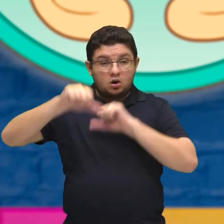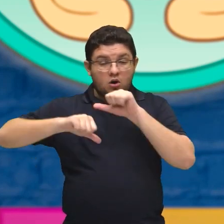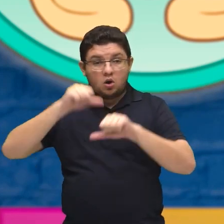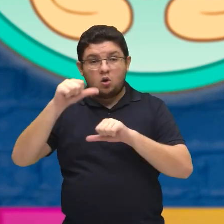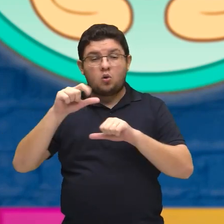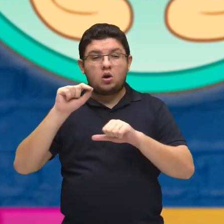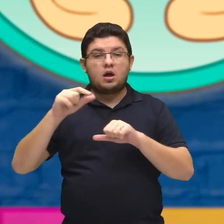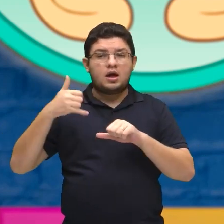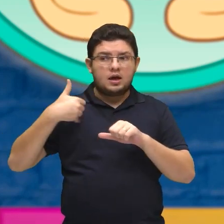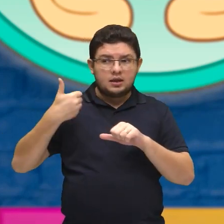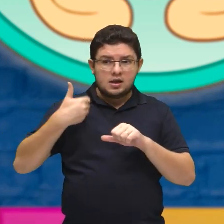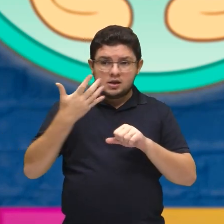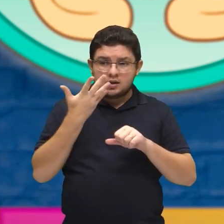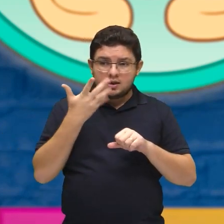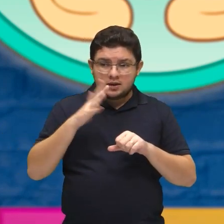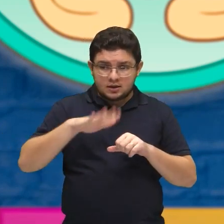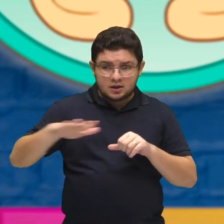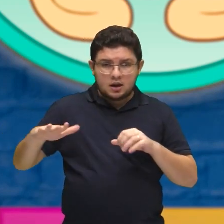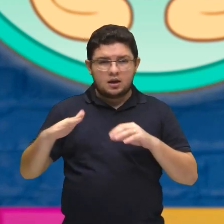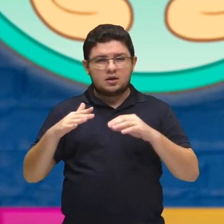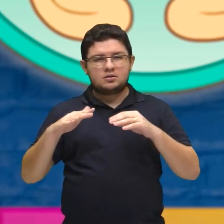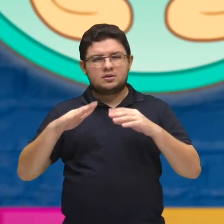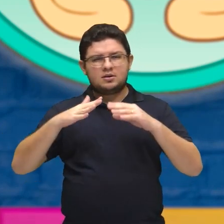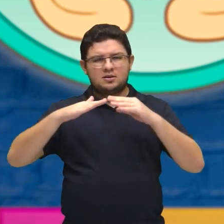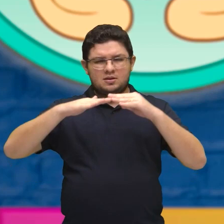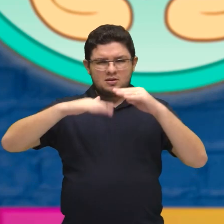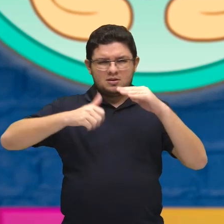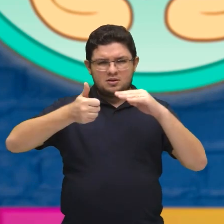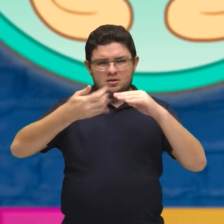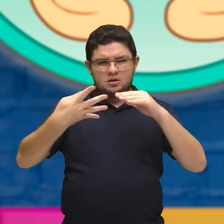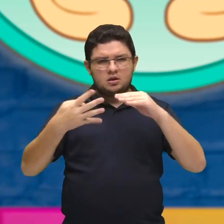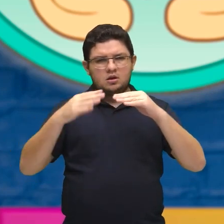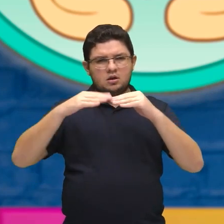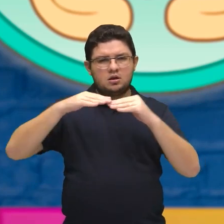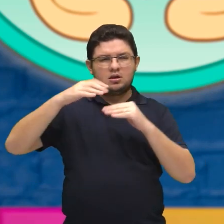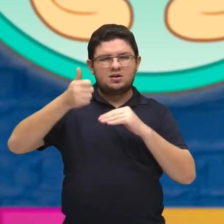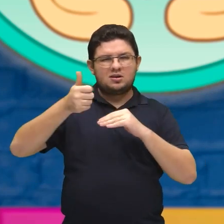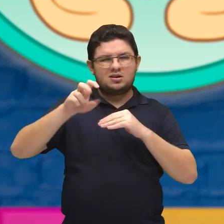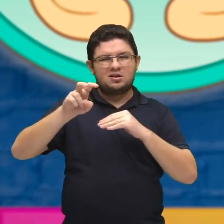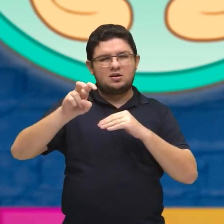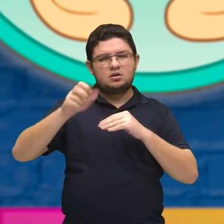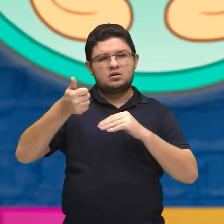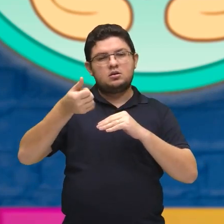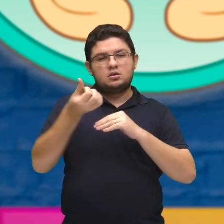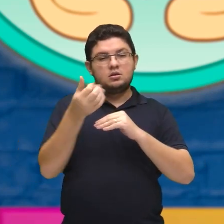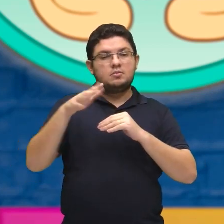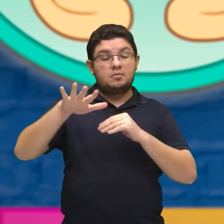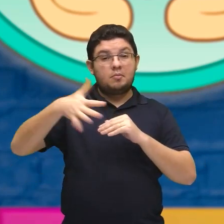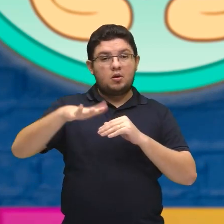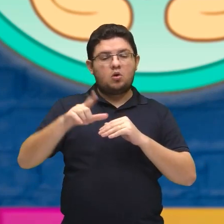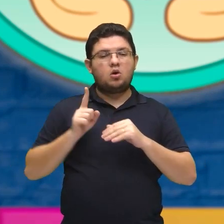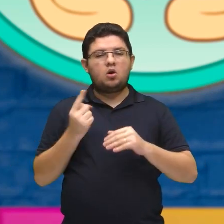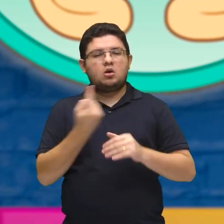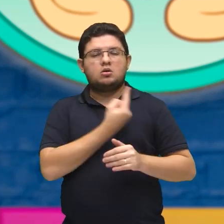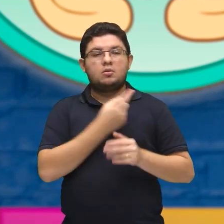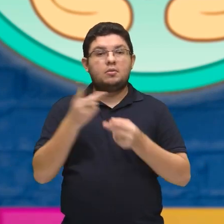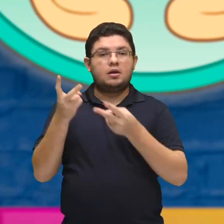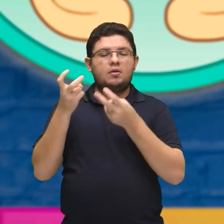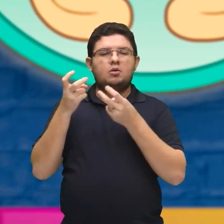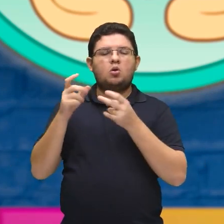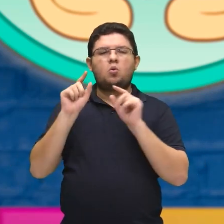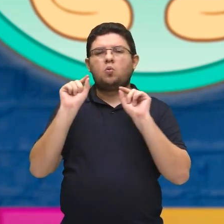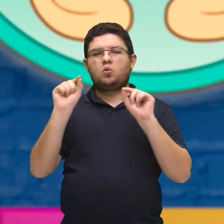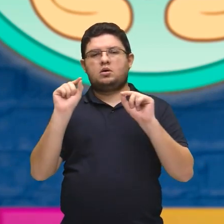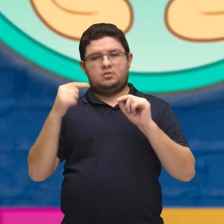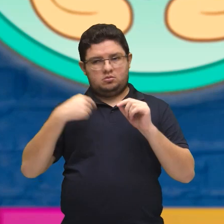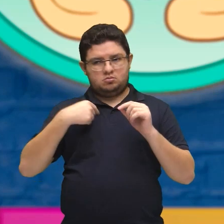idade de criança para a pré-adolescência, nós podemos observar só um parêntese aqui para a